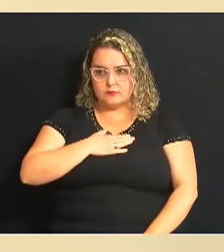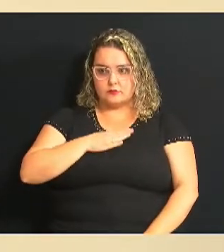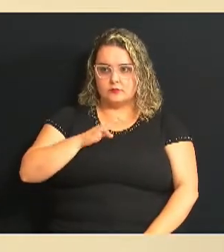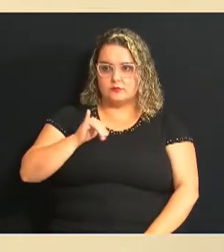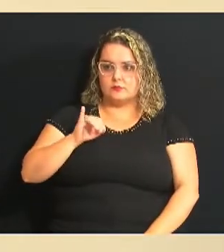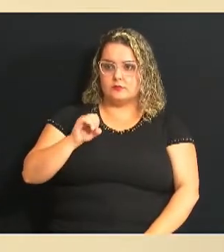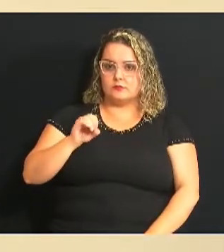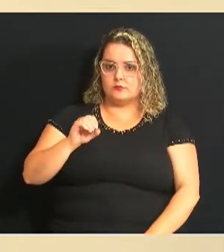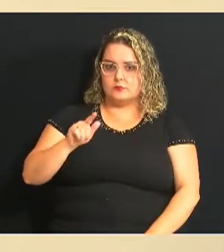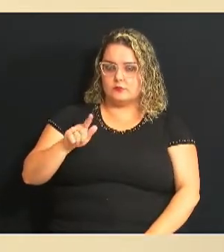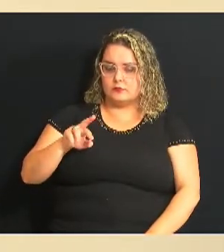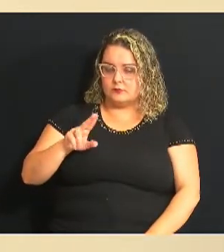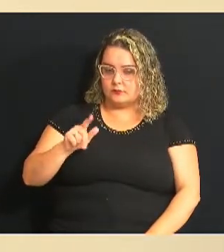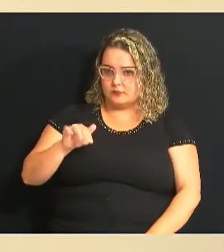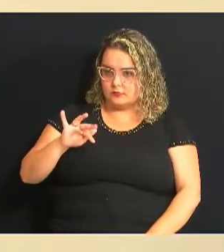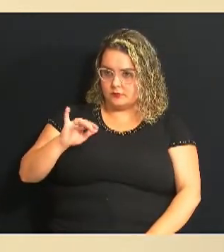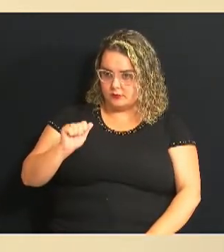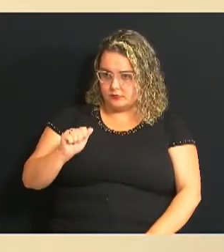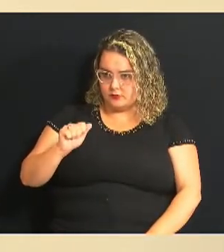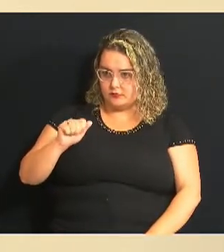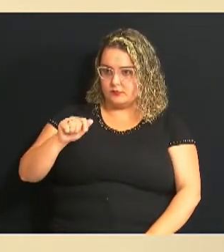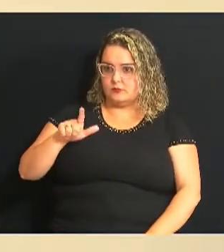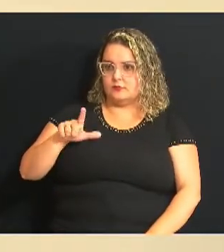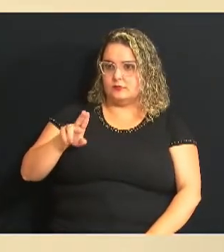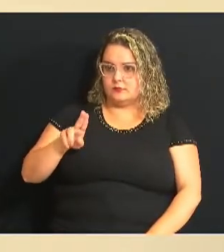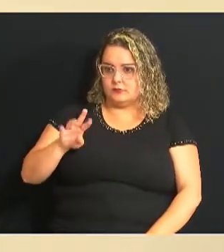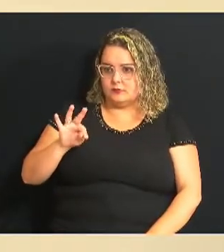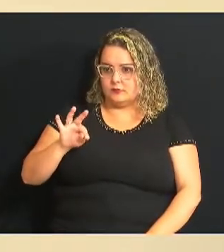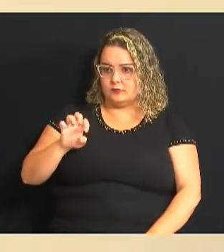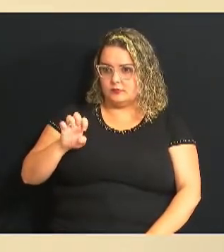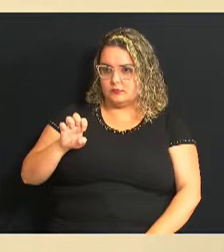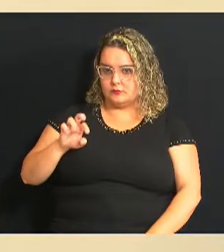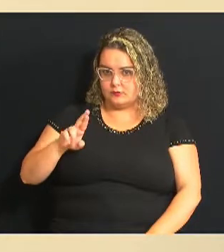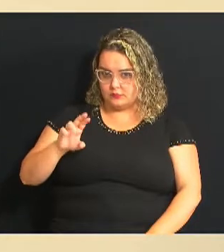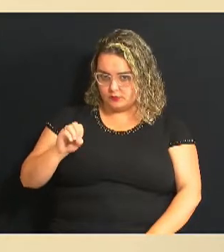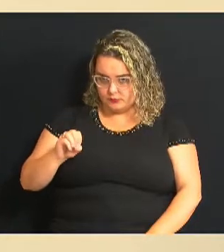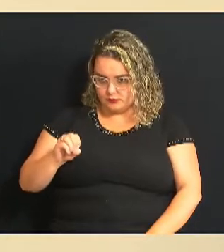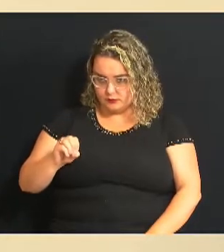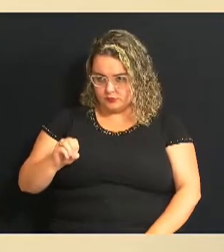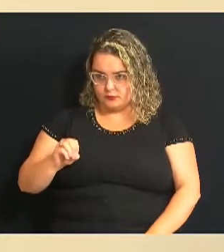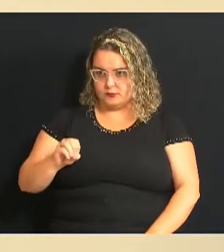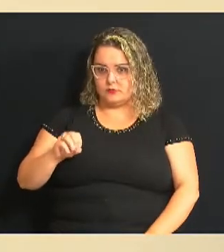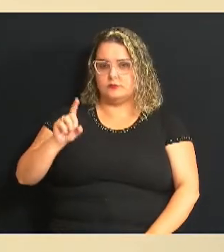Lutero, que era um monge agostiniano, um religioso,